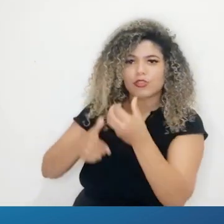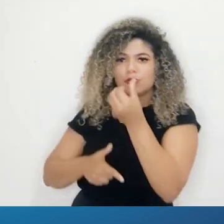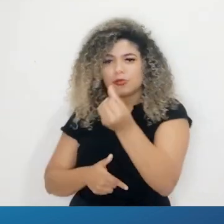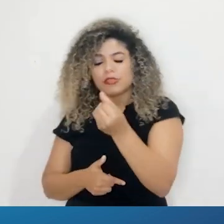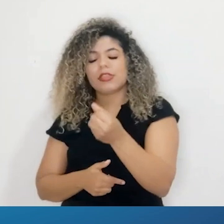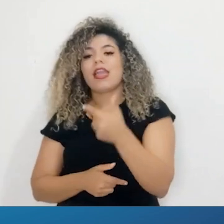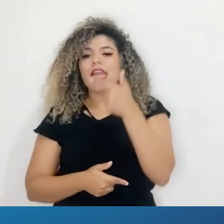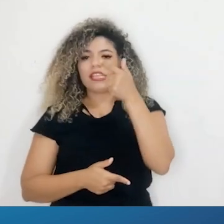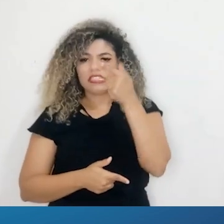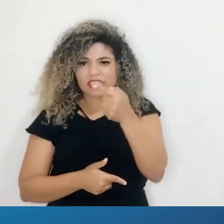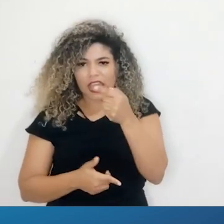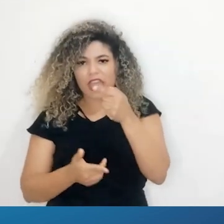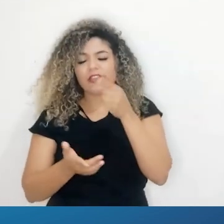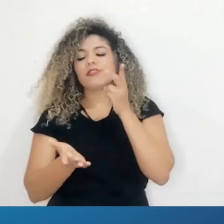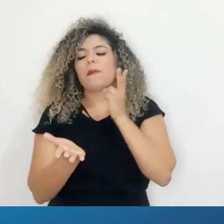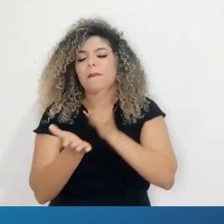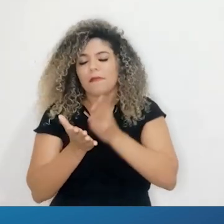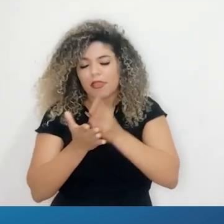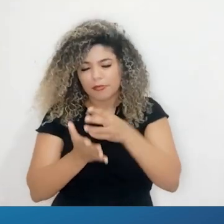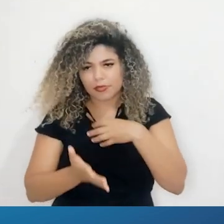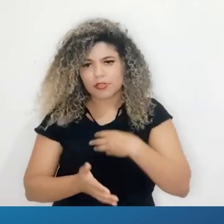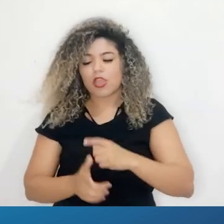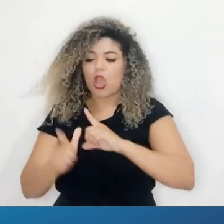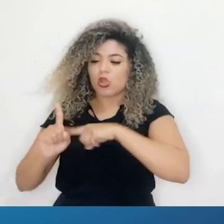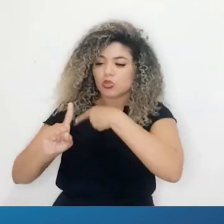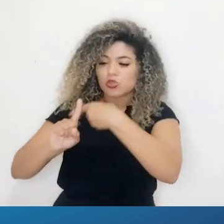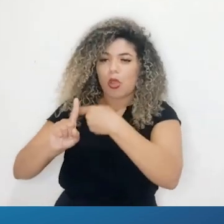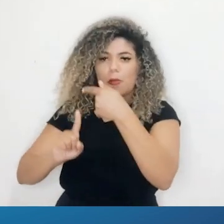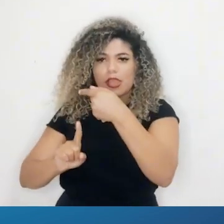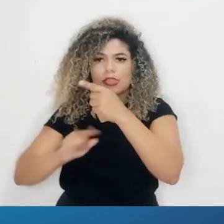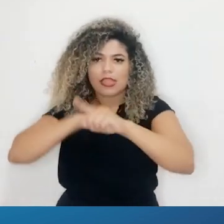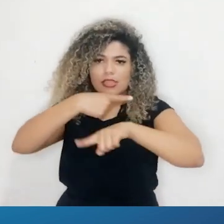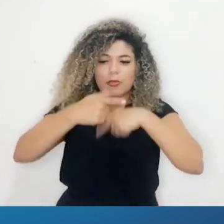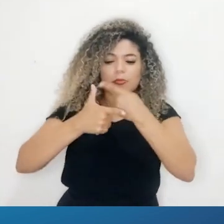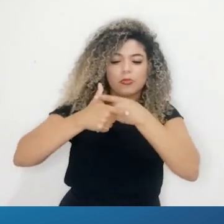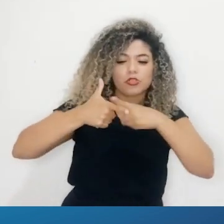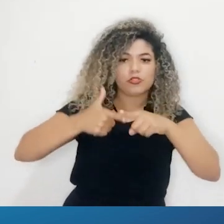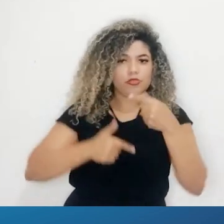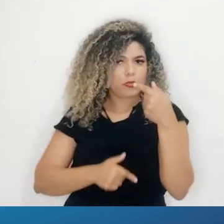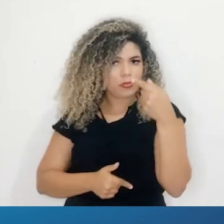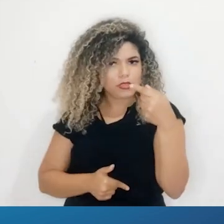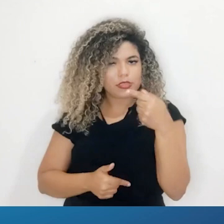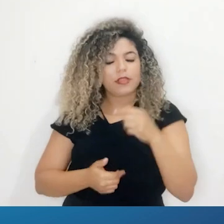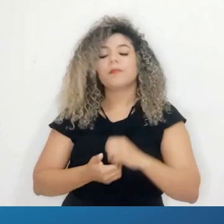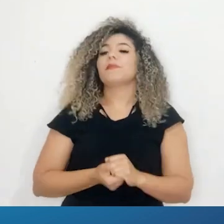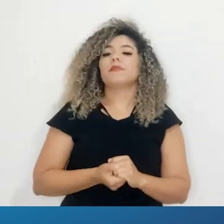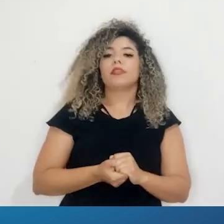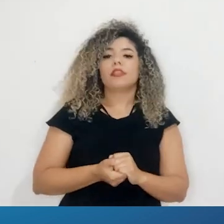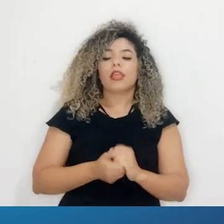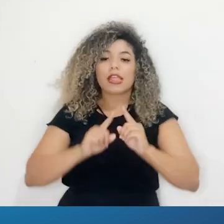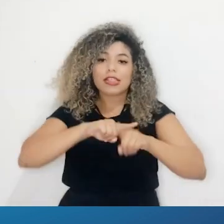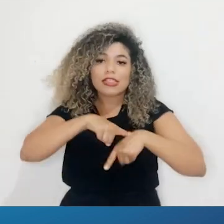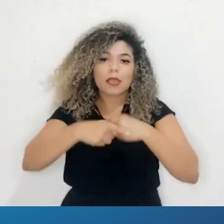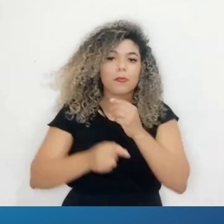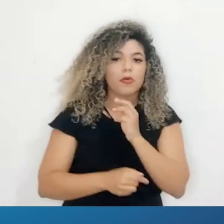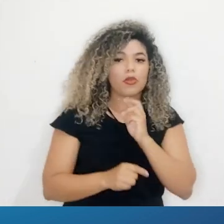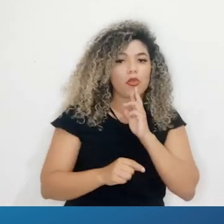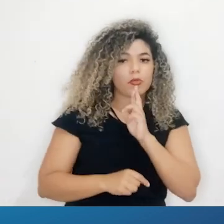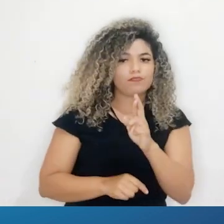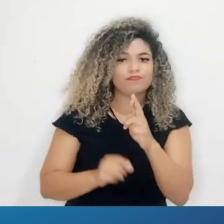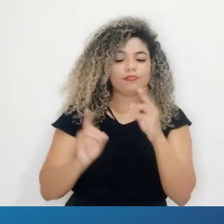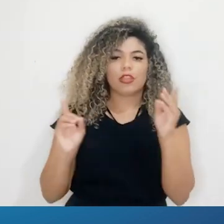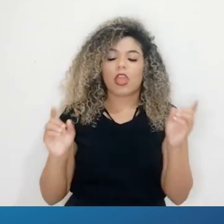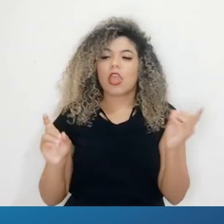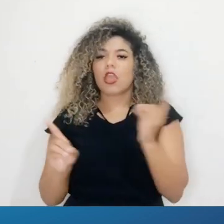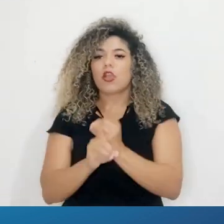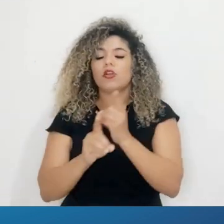fossem sete pessoas somariam a altura das sete e dividiriam por sete após esses resultados é o que nós